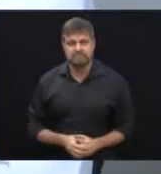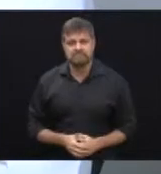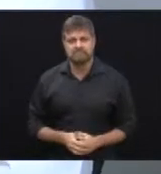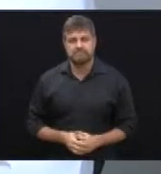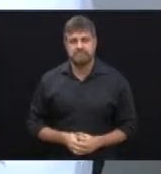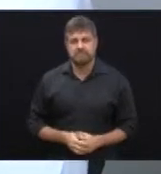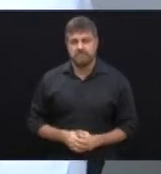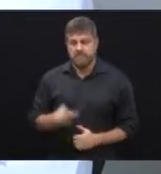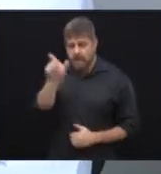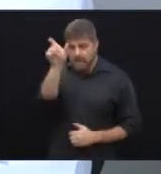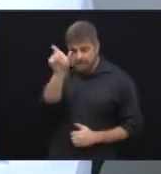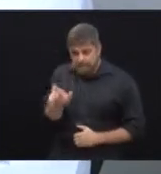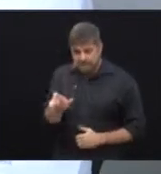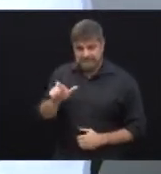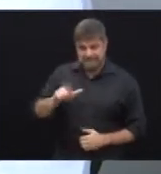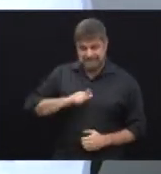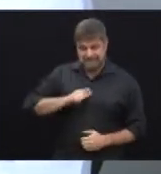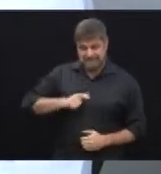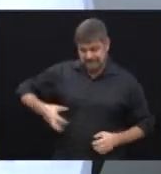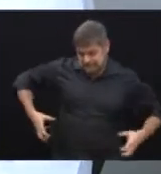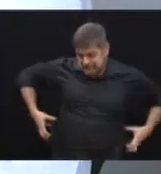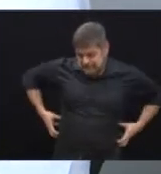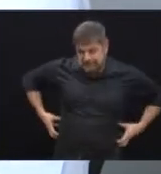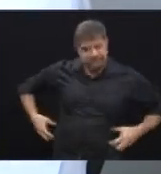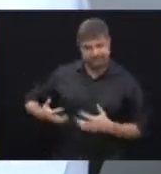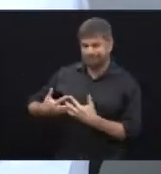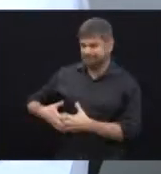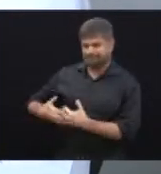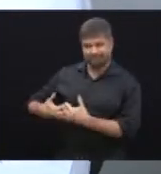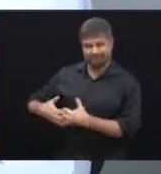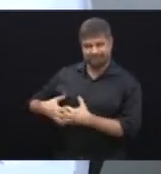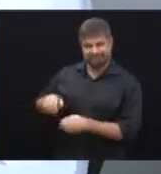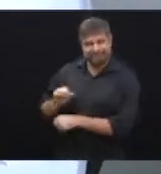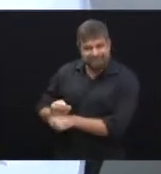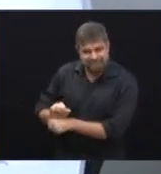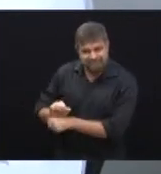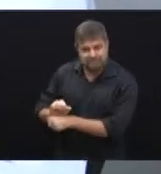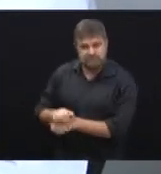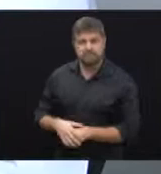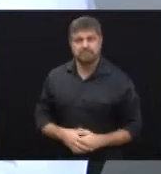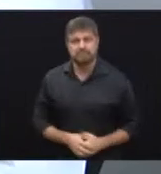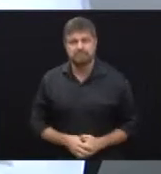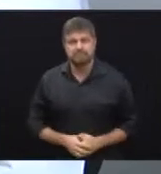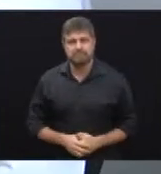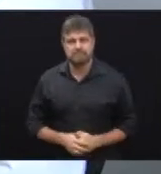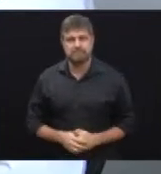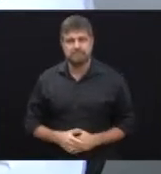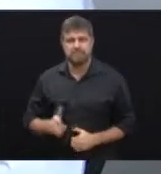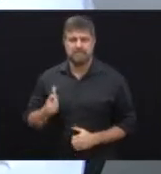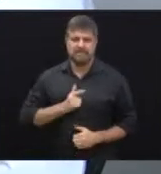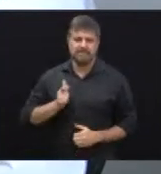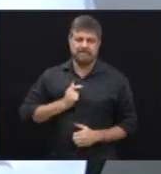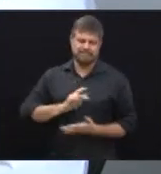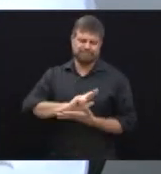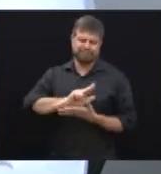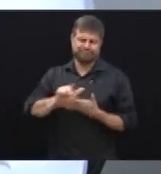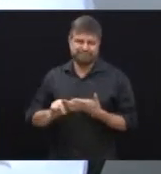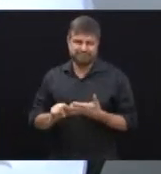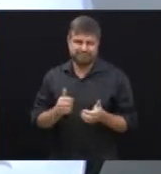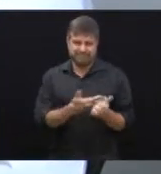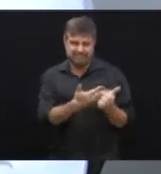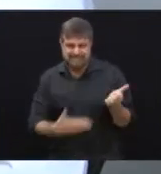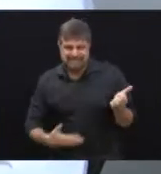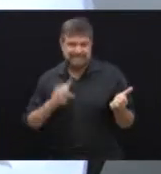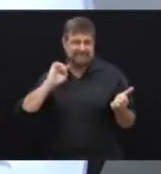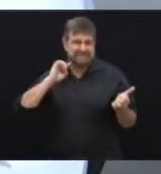confundem. Então ela é indicada para as pessoas que o rim não funciona. O rim não funciona. Existem